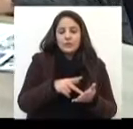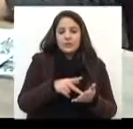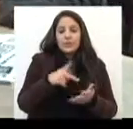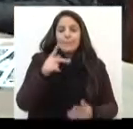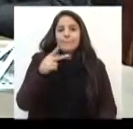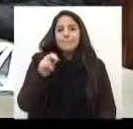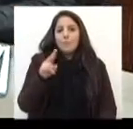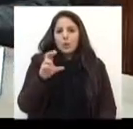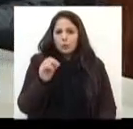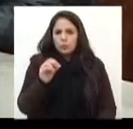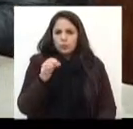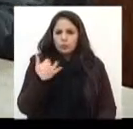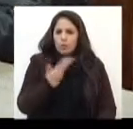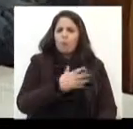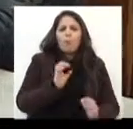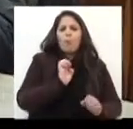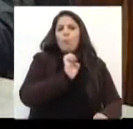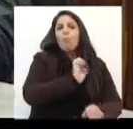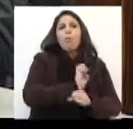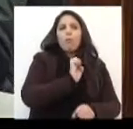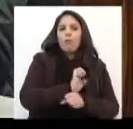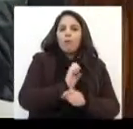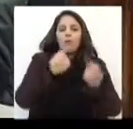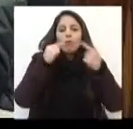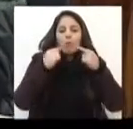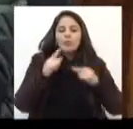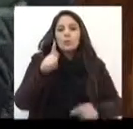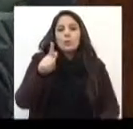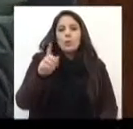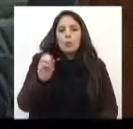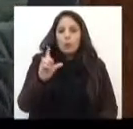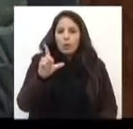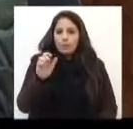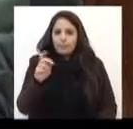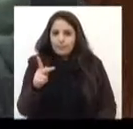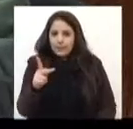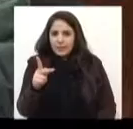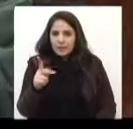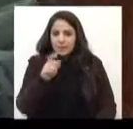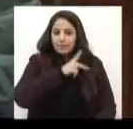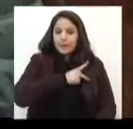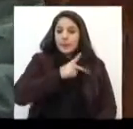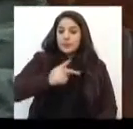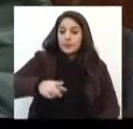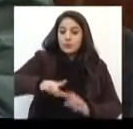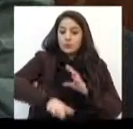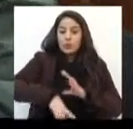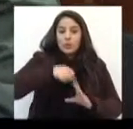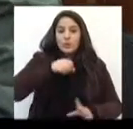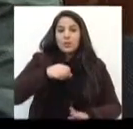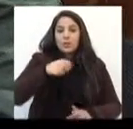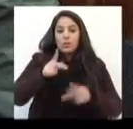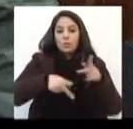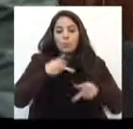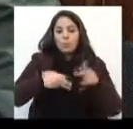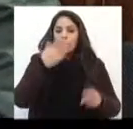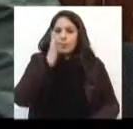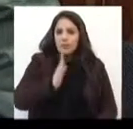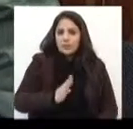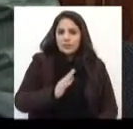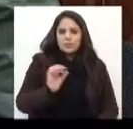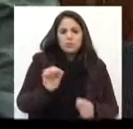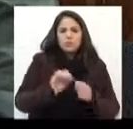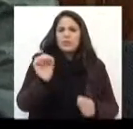vamos parar de denunciar o golpe. Uma presidente que foi eleita pela maioria do povo brasileiro, que não cometeu